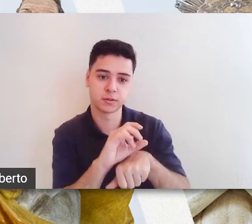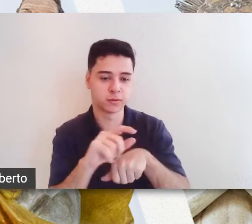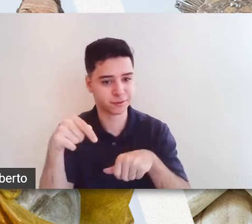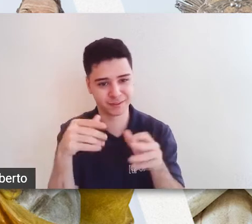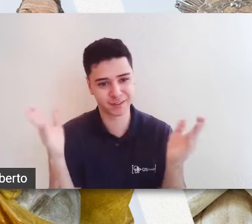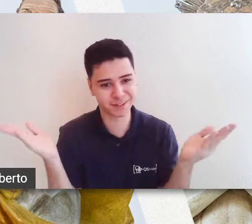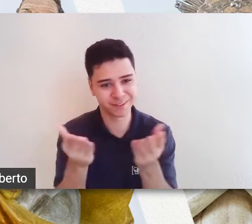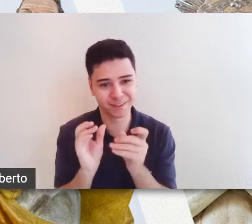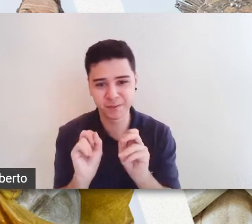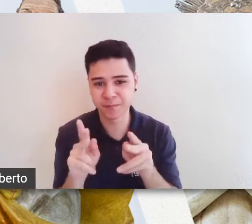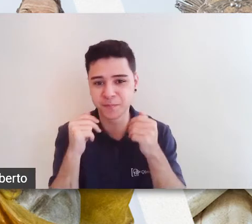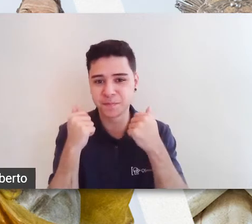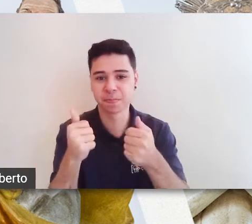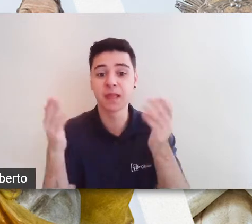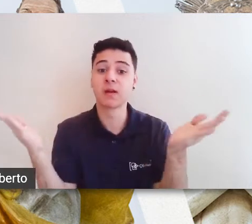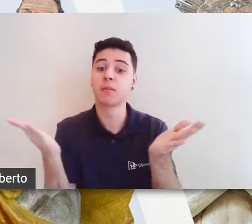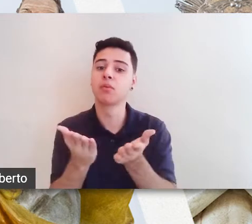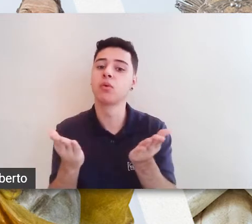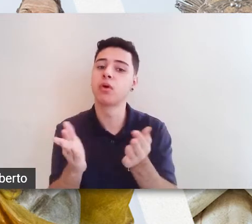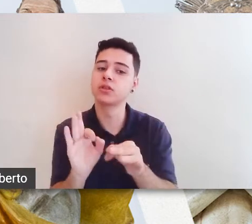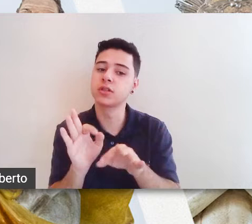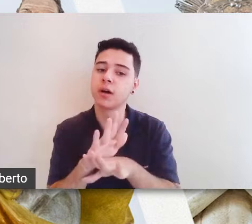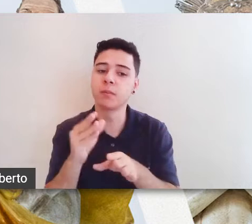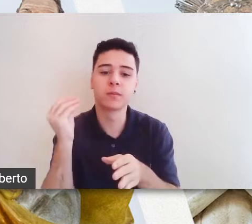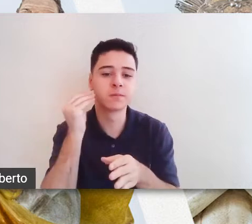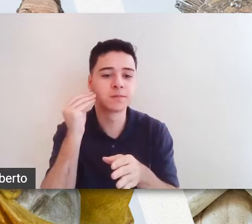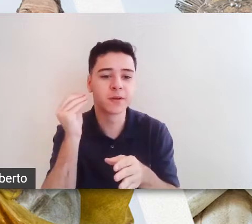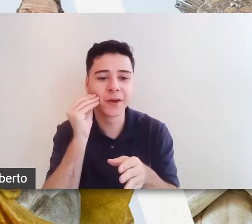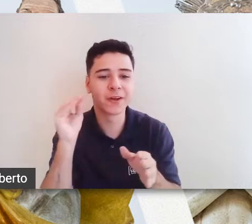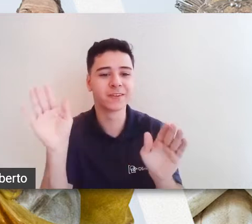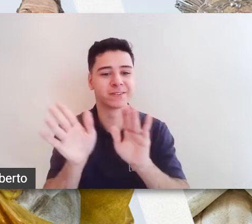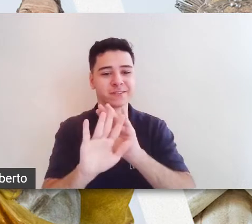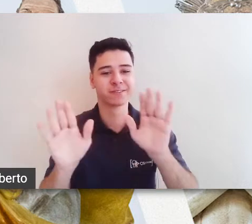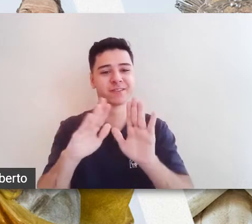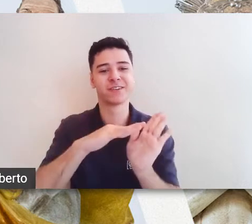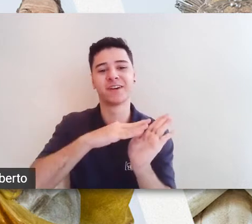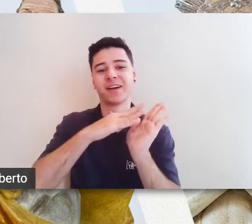bom? Então, por hoje é só. Beijinho.